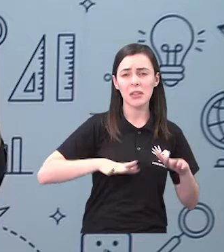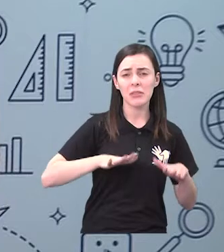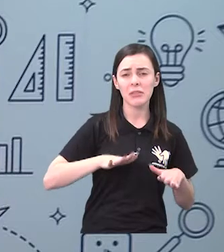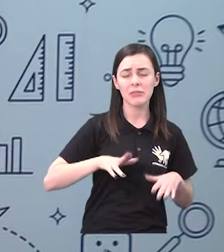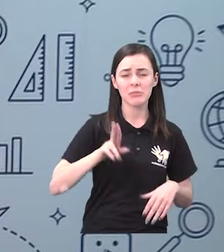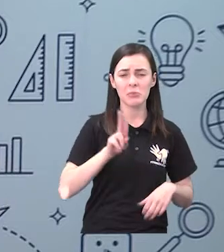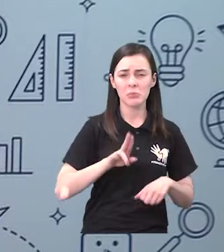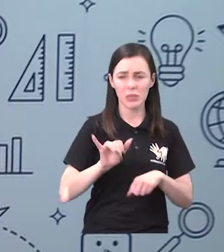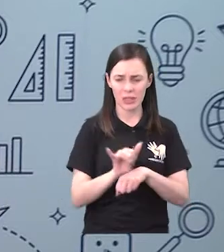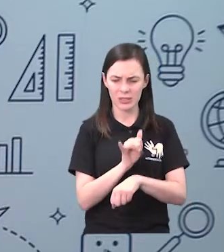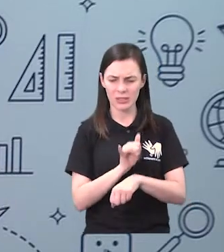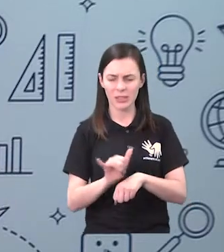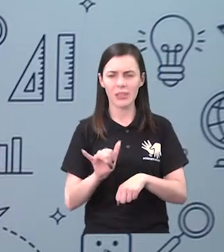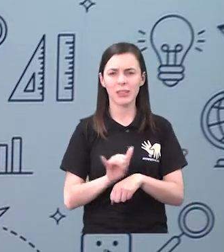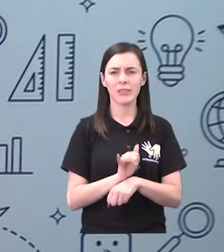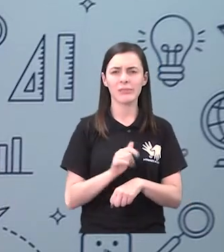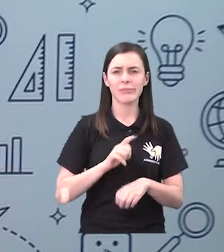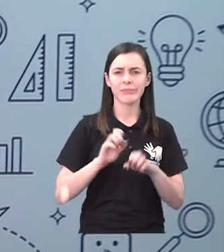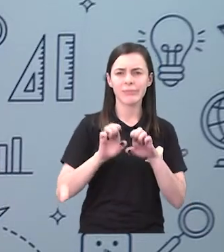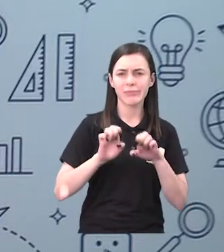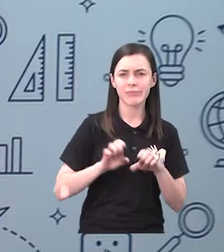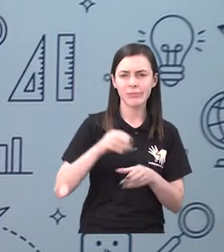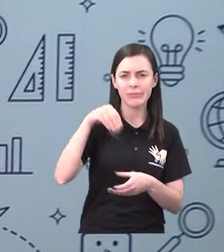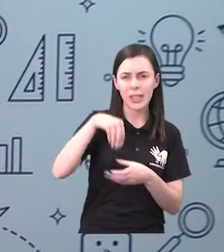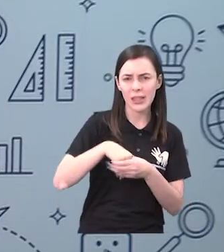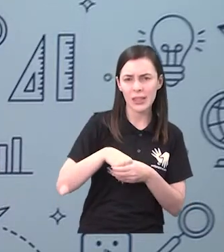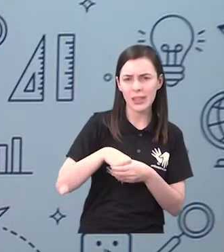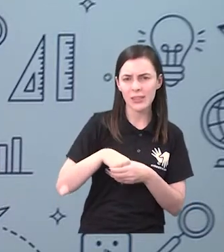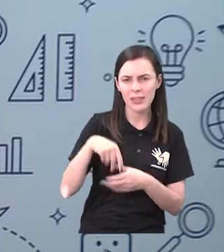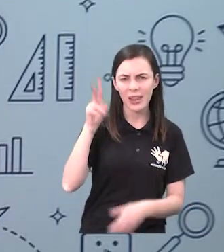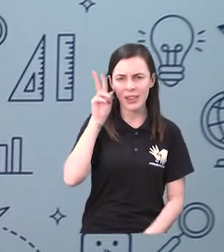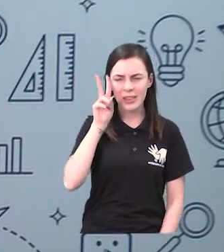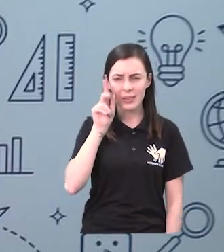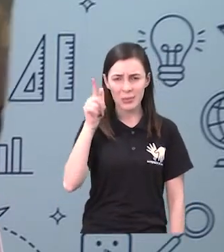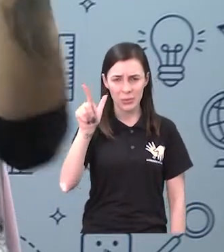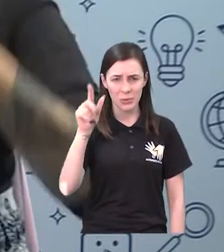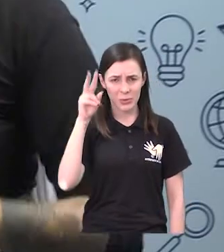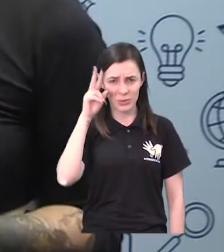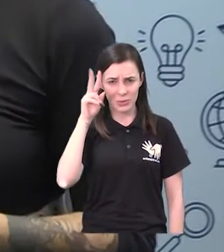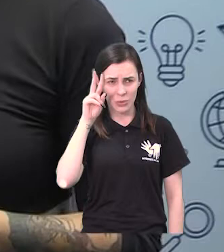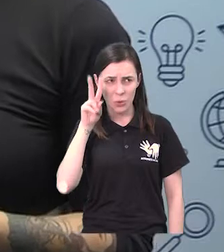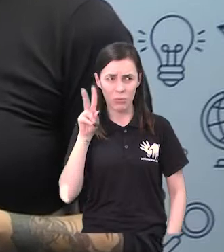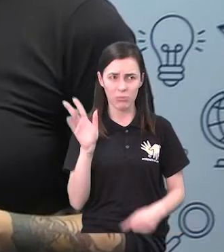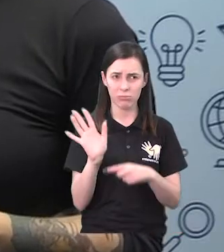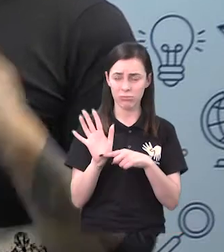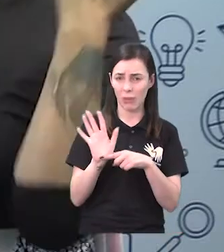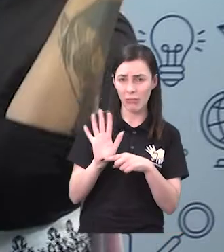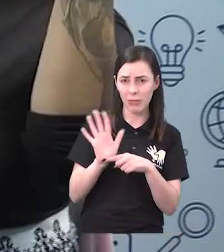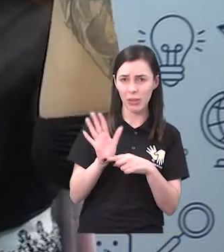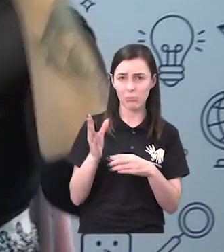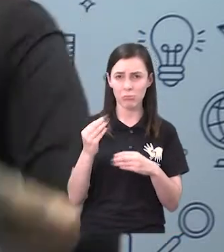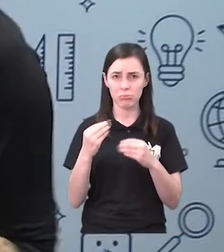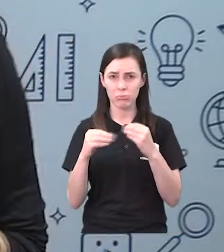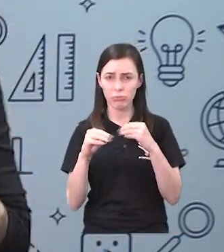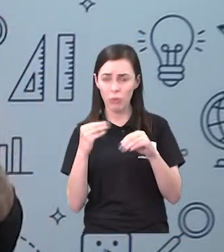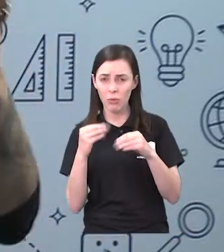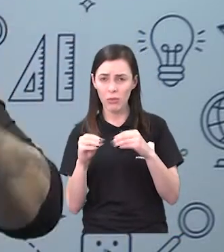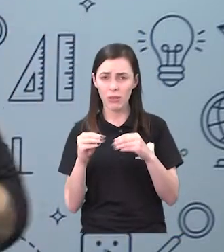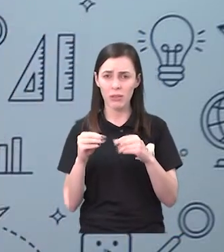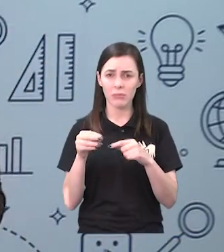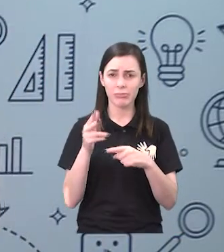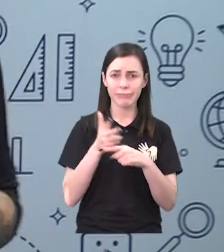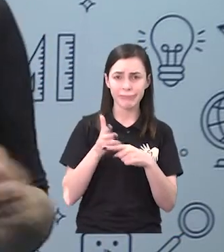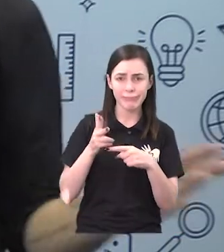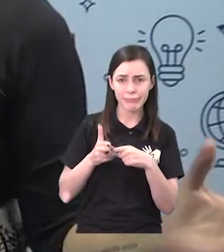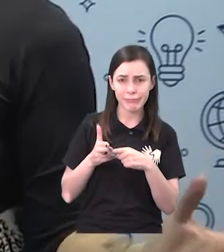talvez um outro elemento que trouxe ali no meio dessa história te fez te lembrar outra história lembrou de um filme lembrou de